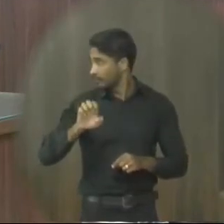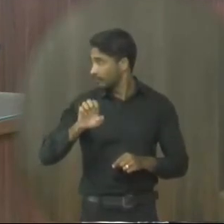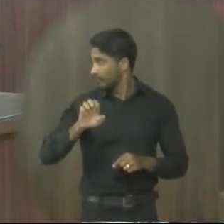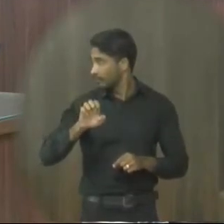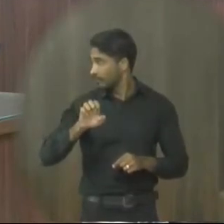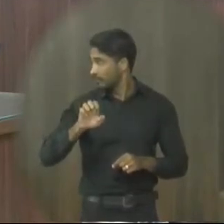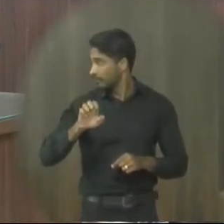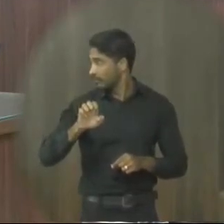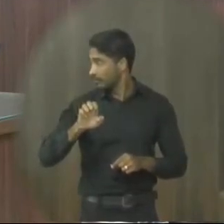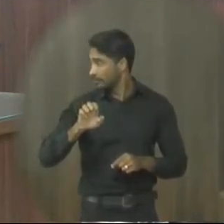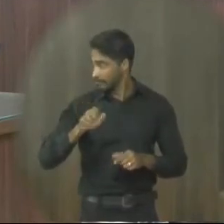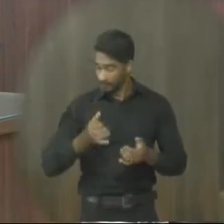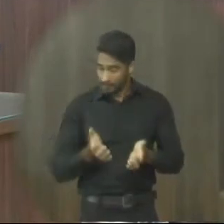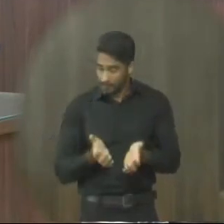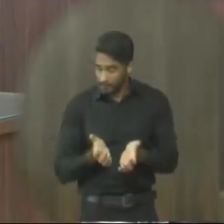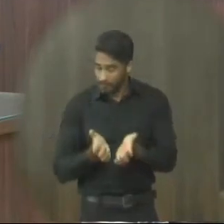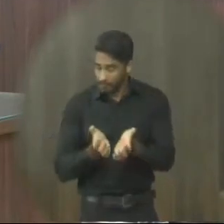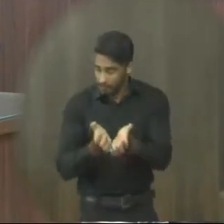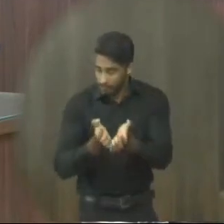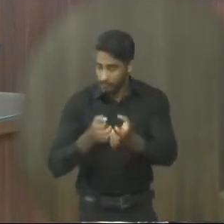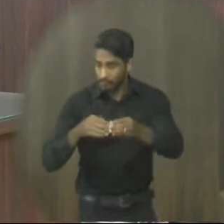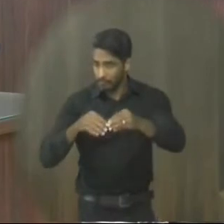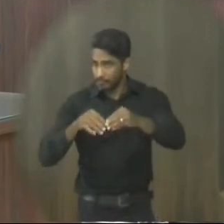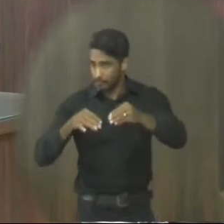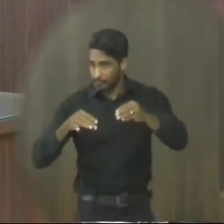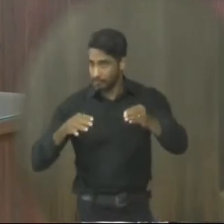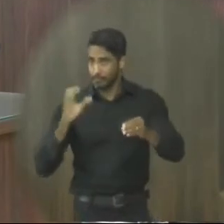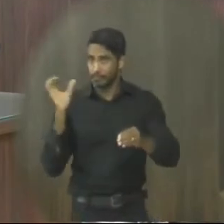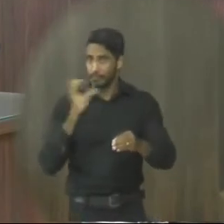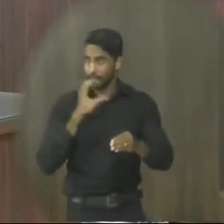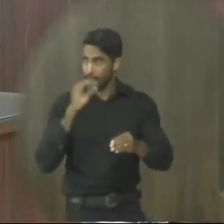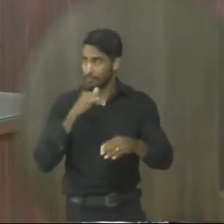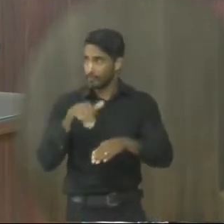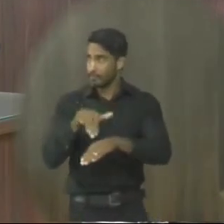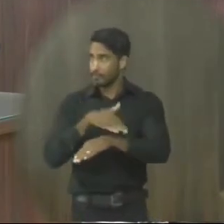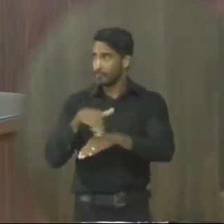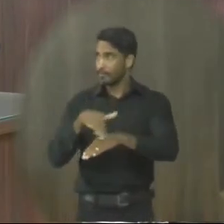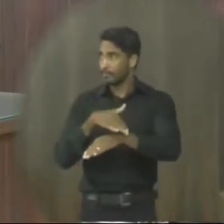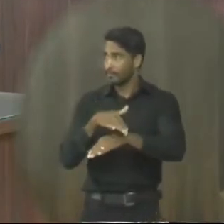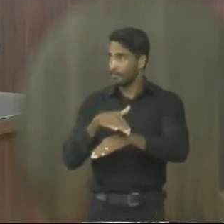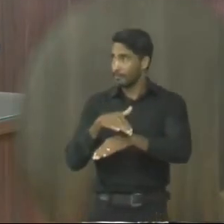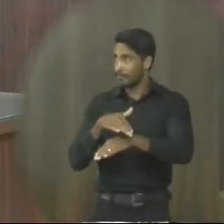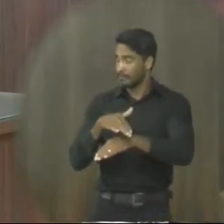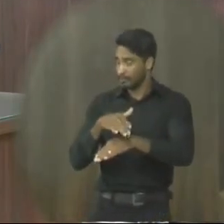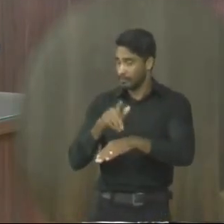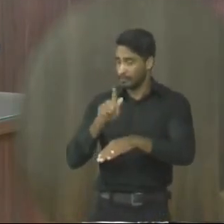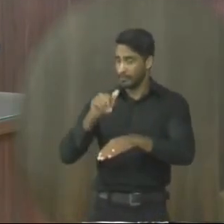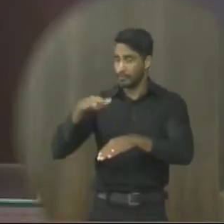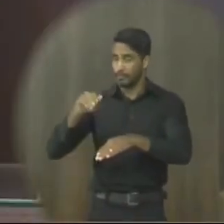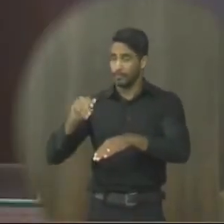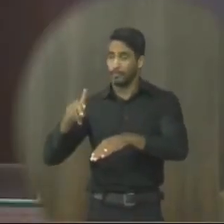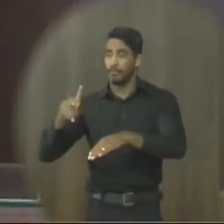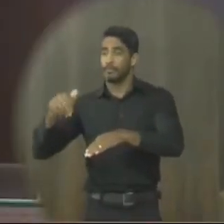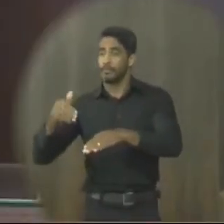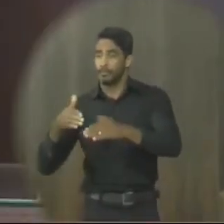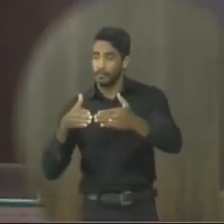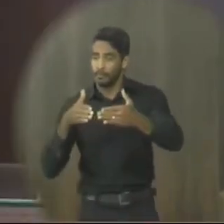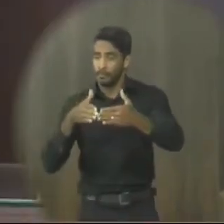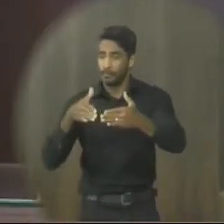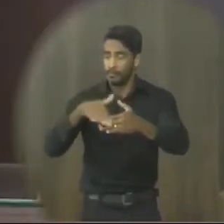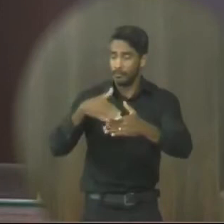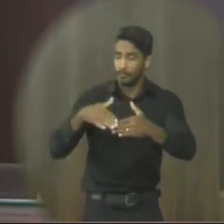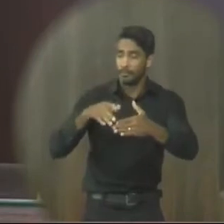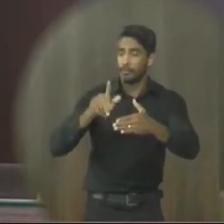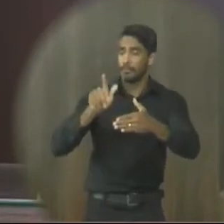solicita patrulhamento e castreamento com urgência na rua Zim Batista, esquina com a rua Felicidade